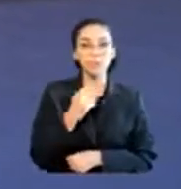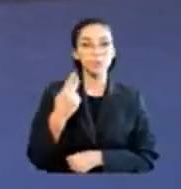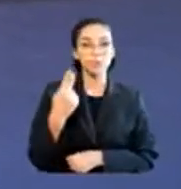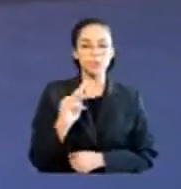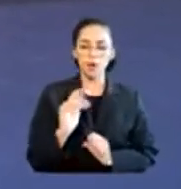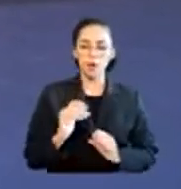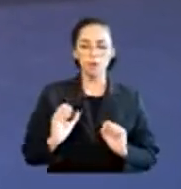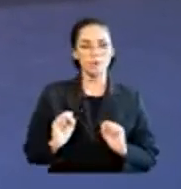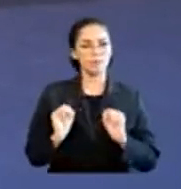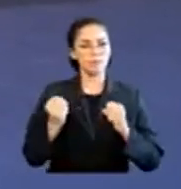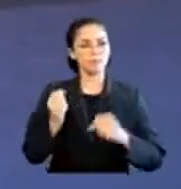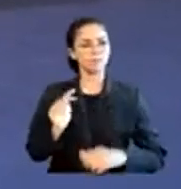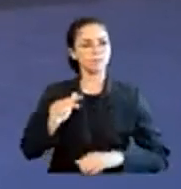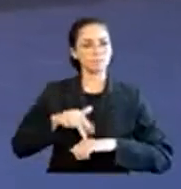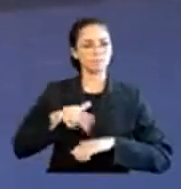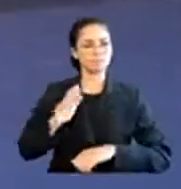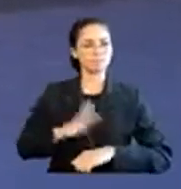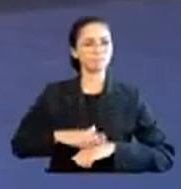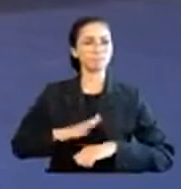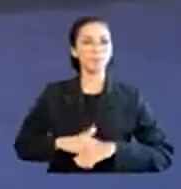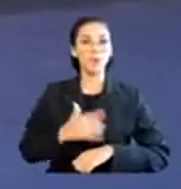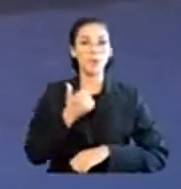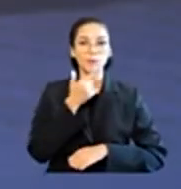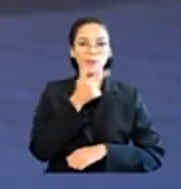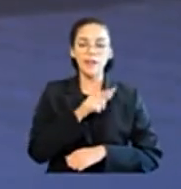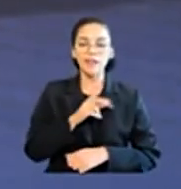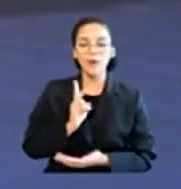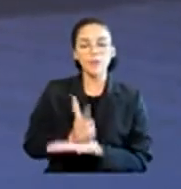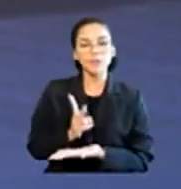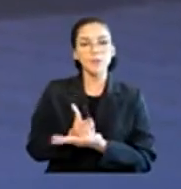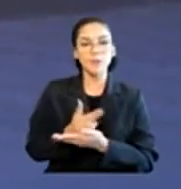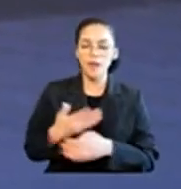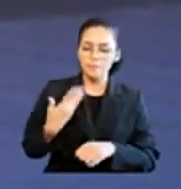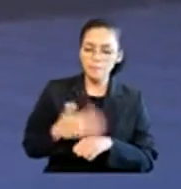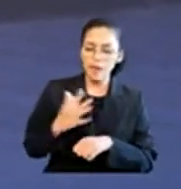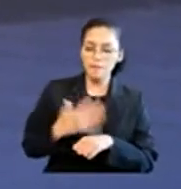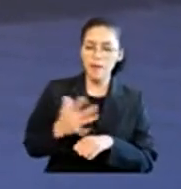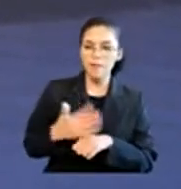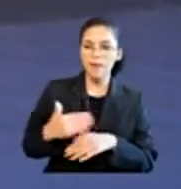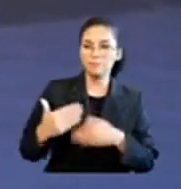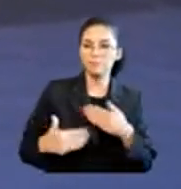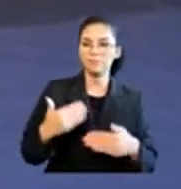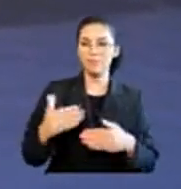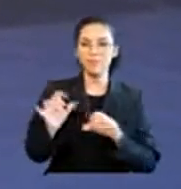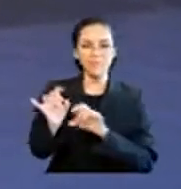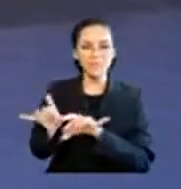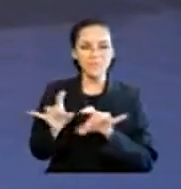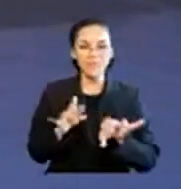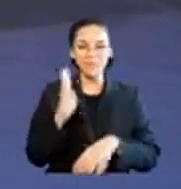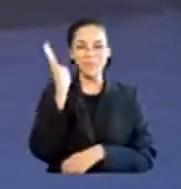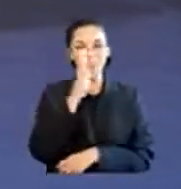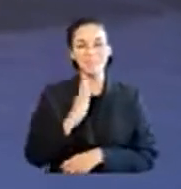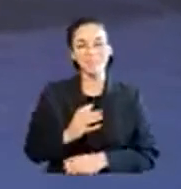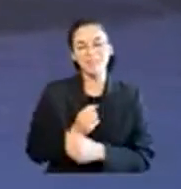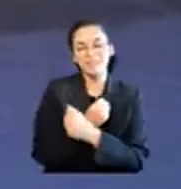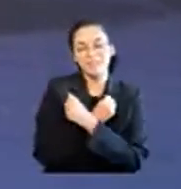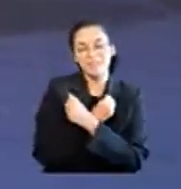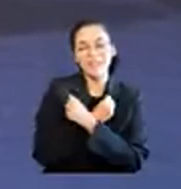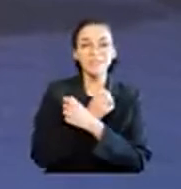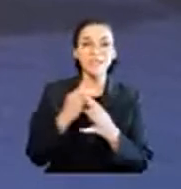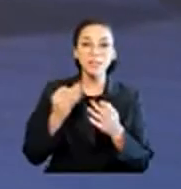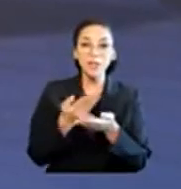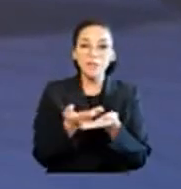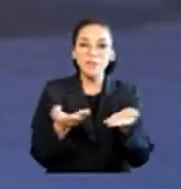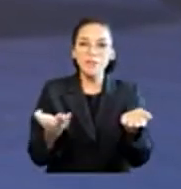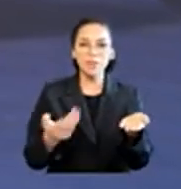que nós vamos continuar ditando o ritmo do mercado brasileiro. Um grande abraço a todos vocês. Eu confio muito no